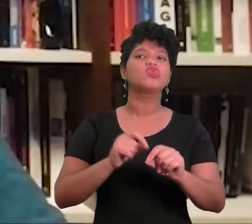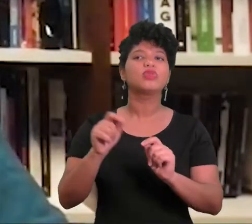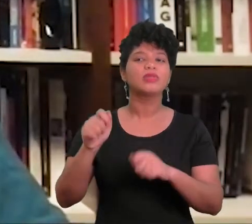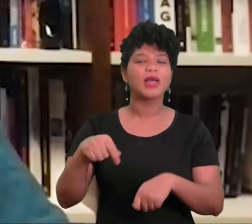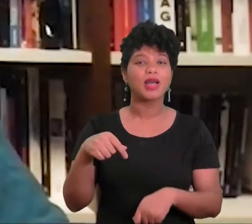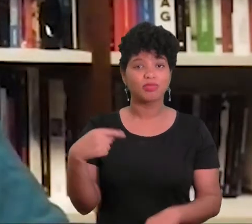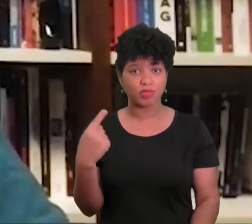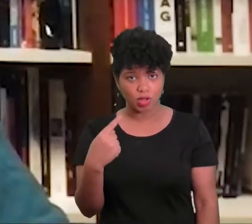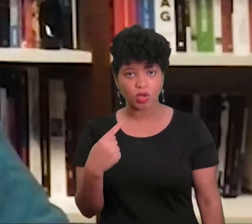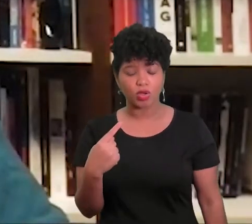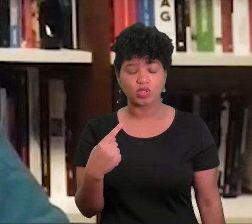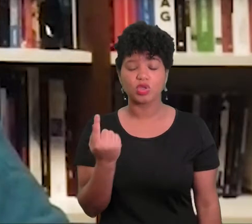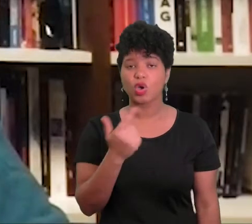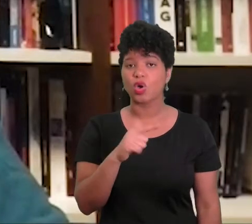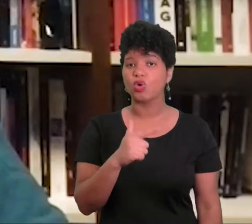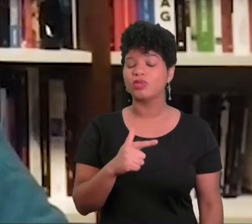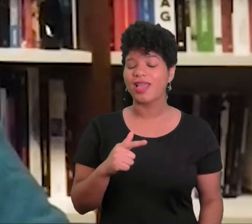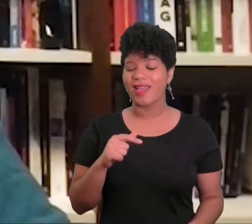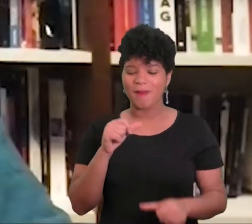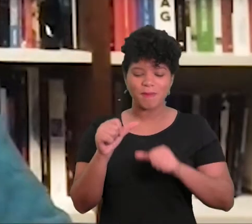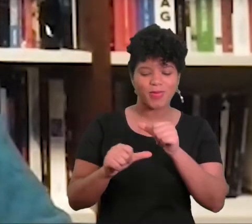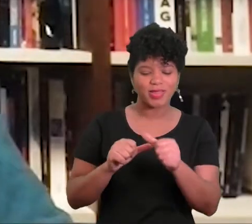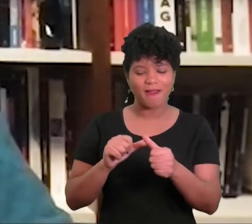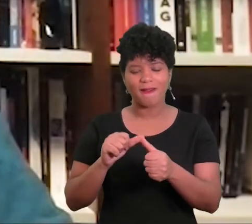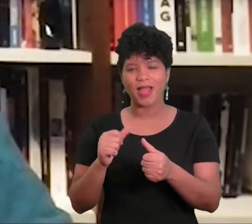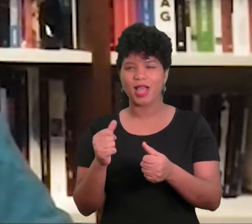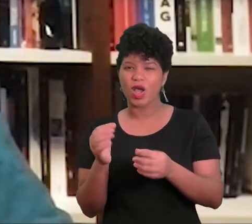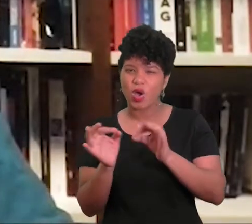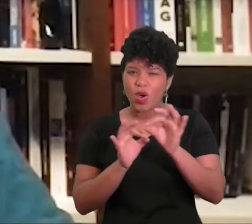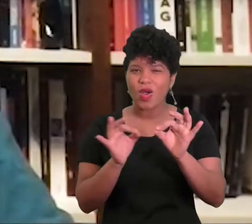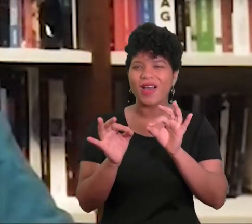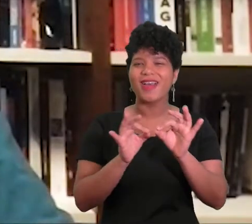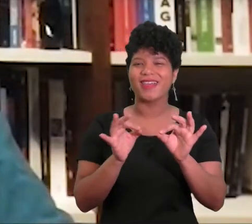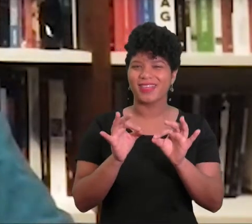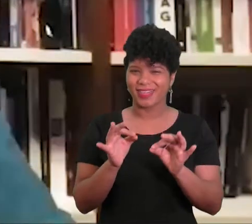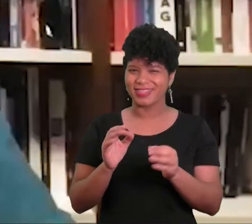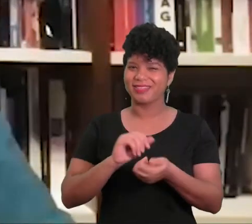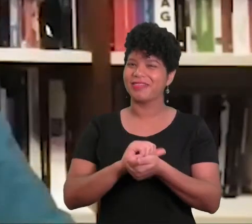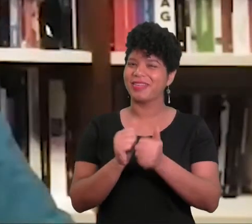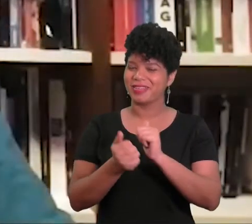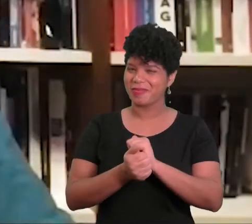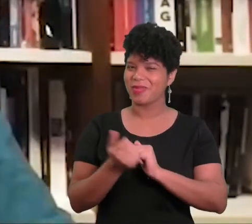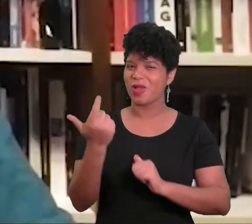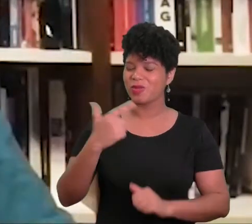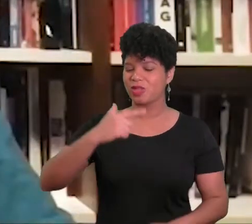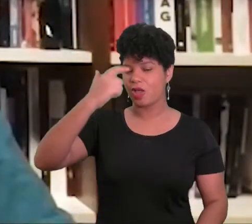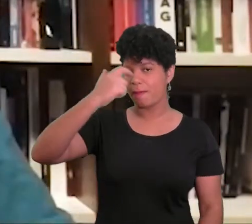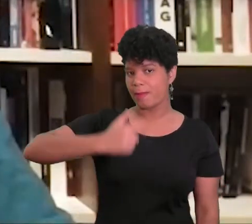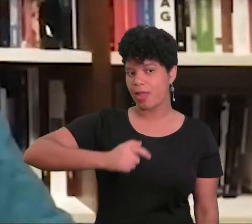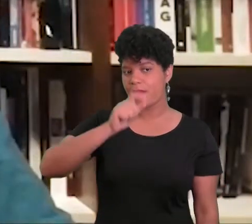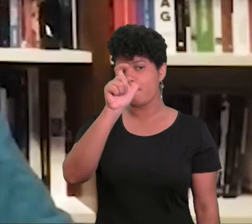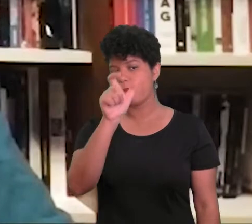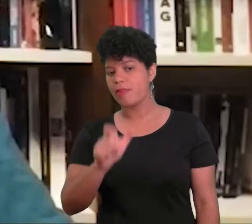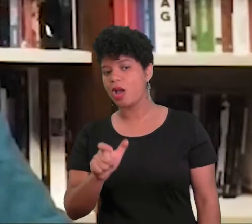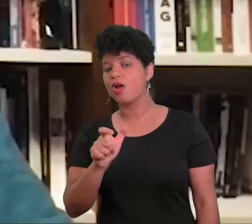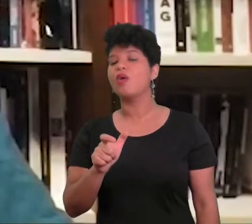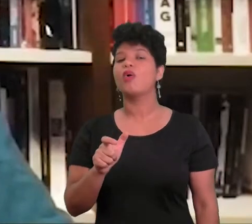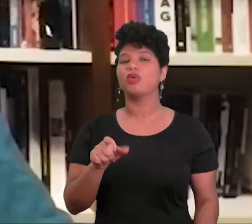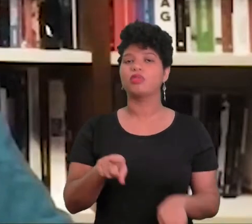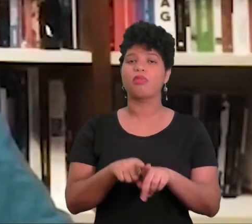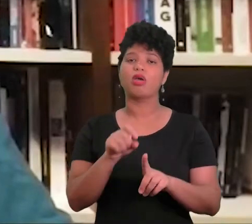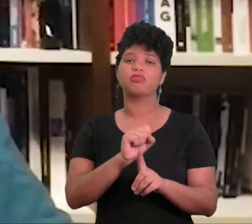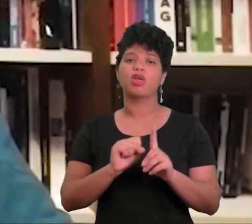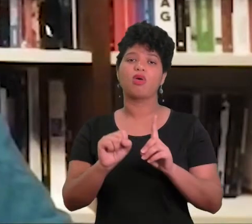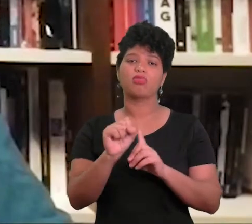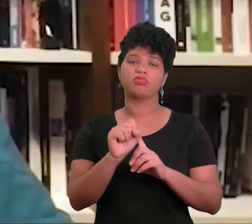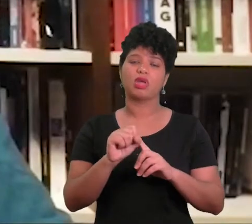isso, mudar, aperfeiçoar, melhorar o nosso comportamento e o comportamento social